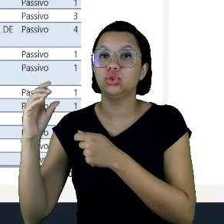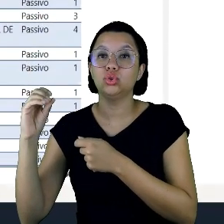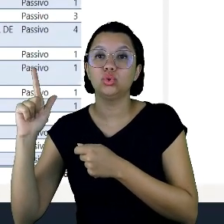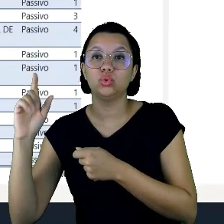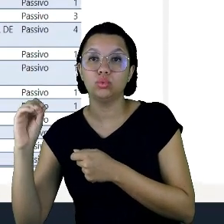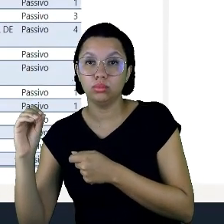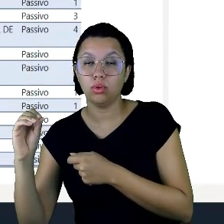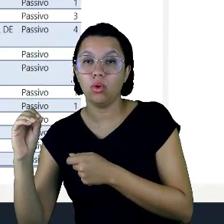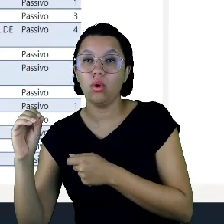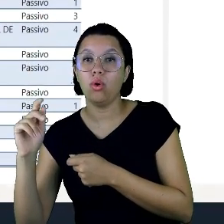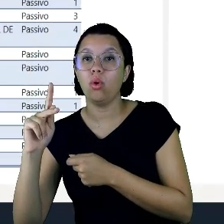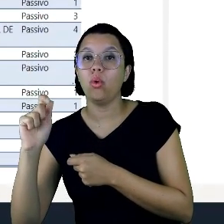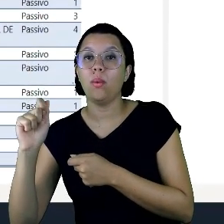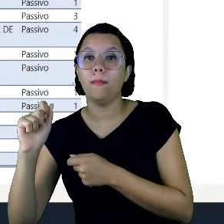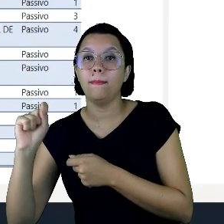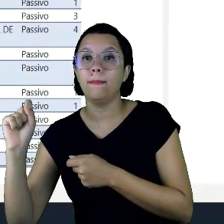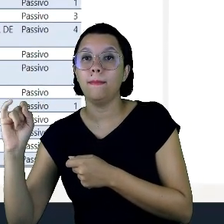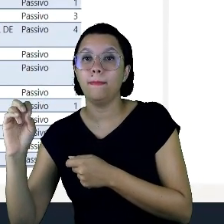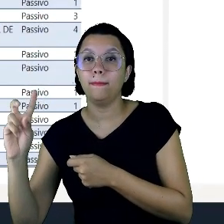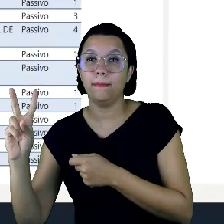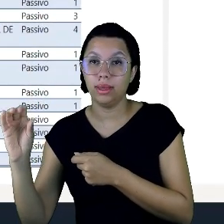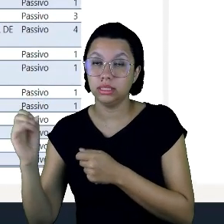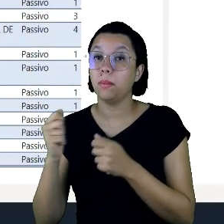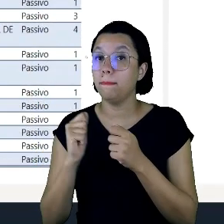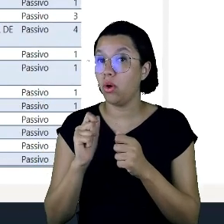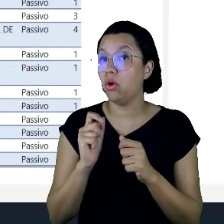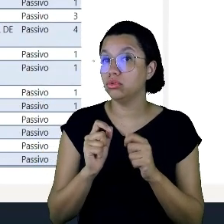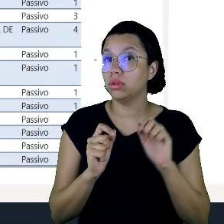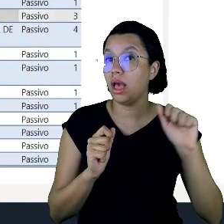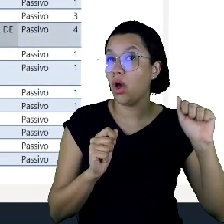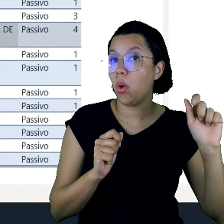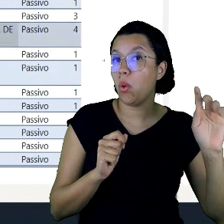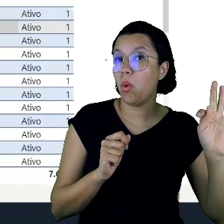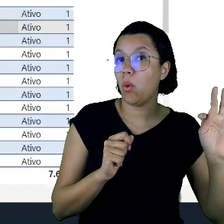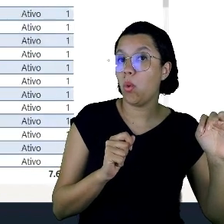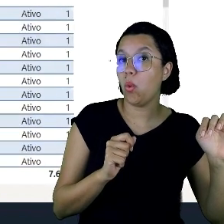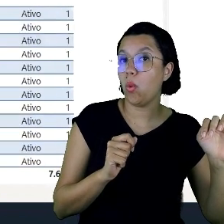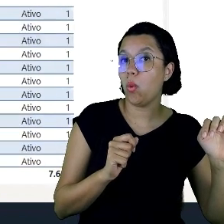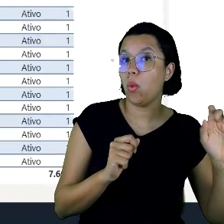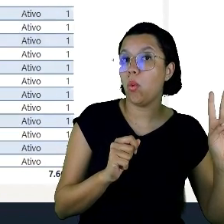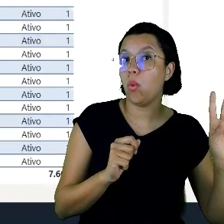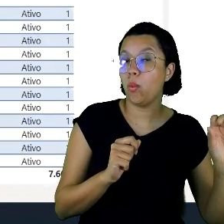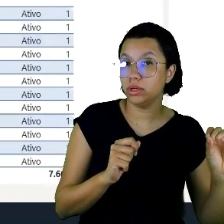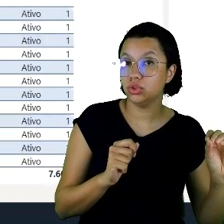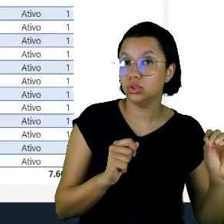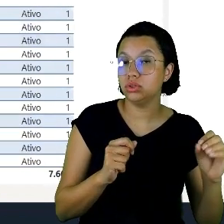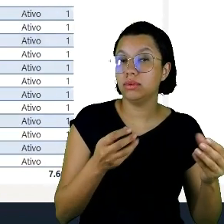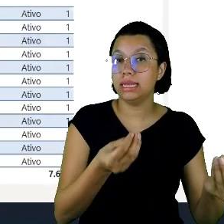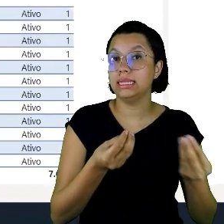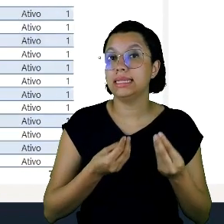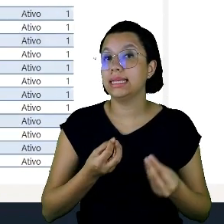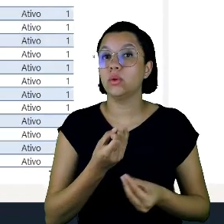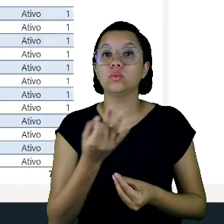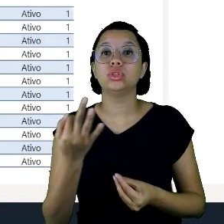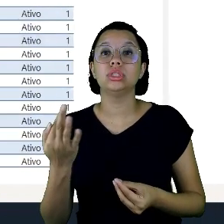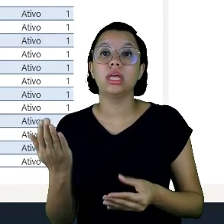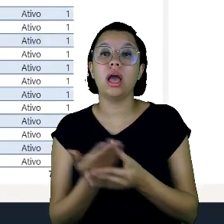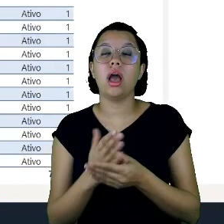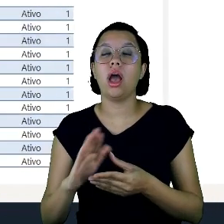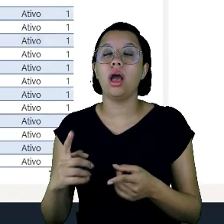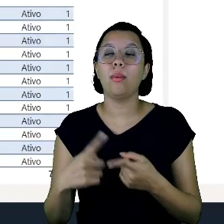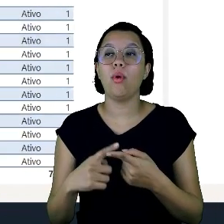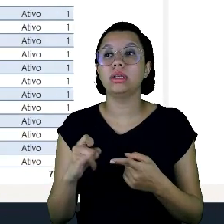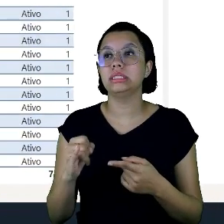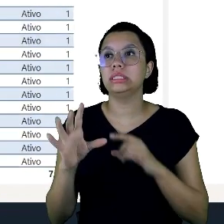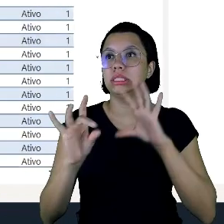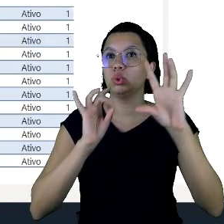polo passivo. Eu posso colocar só o ativo também, tá? E aqui no final ele traz a quantidade de processo, porque